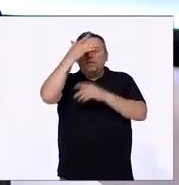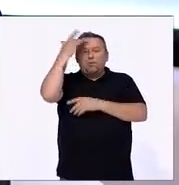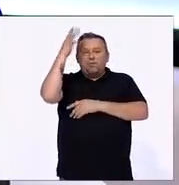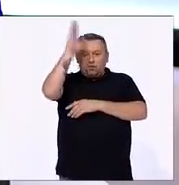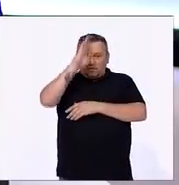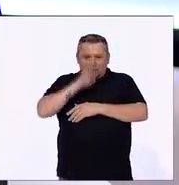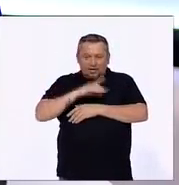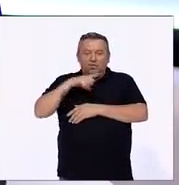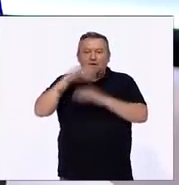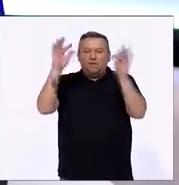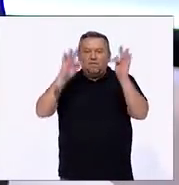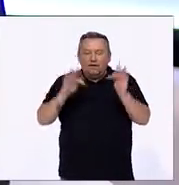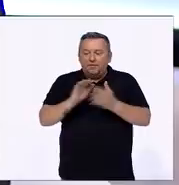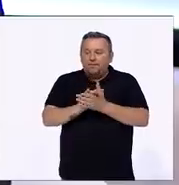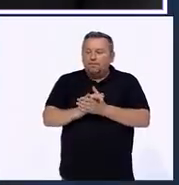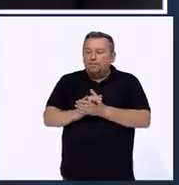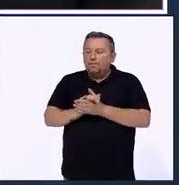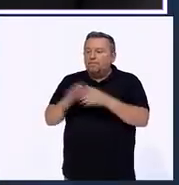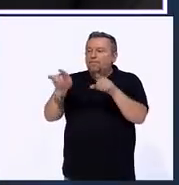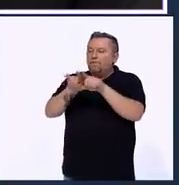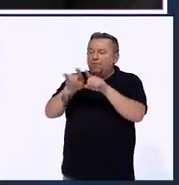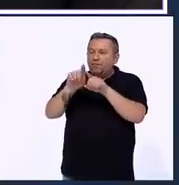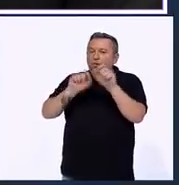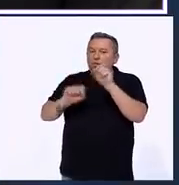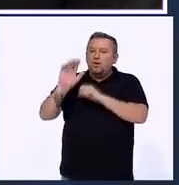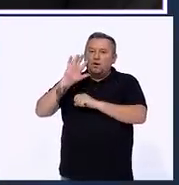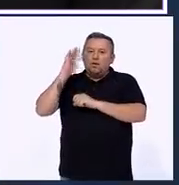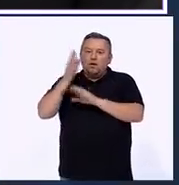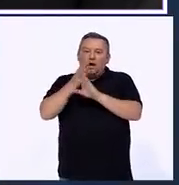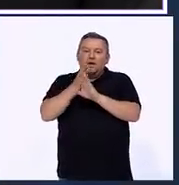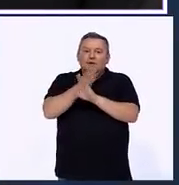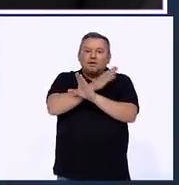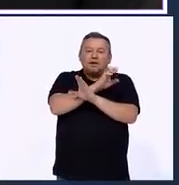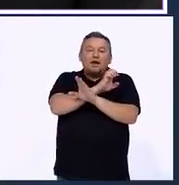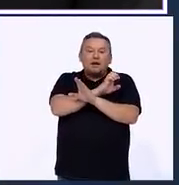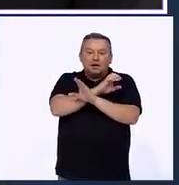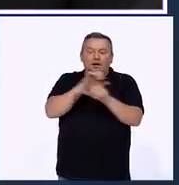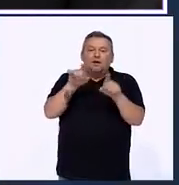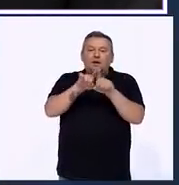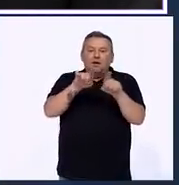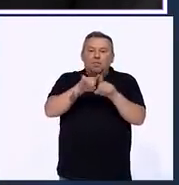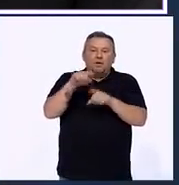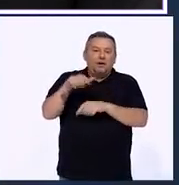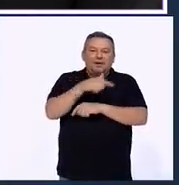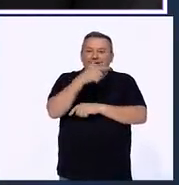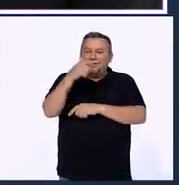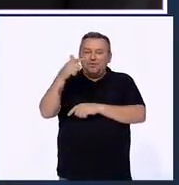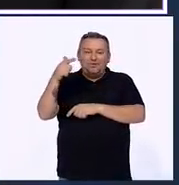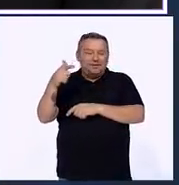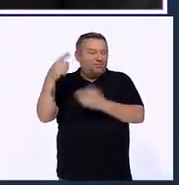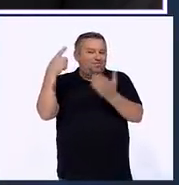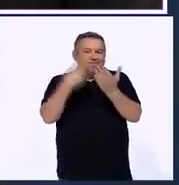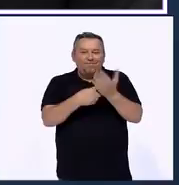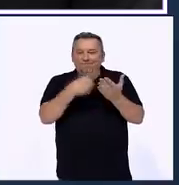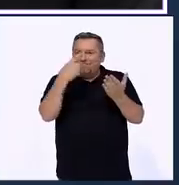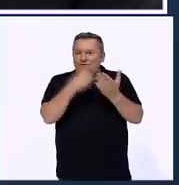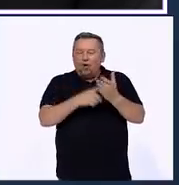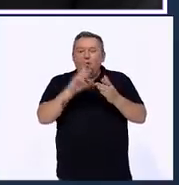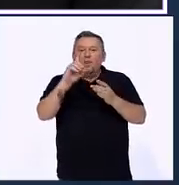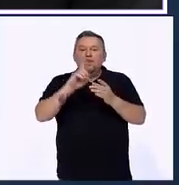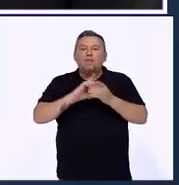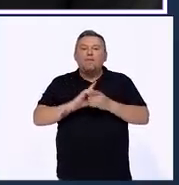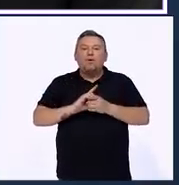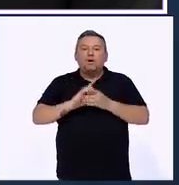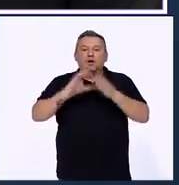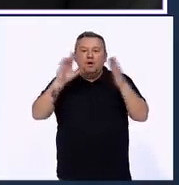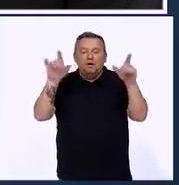outra percepção que existe em relação à esquerda é que a esquerda também não tem totais compromissos com a democracia,